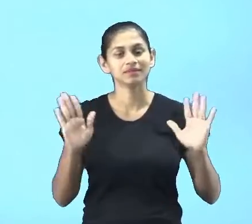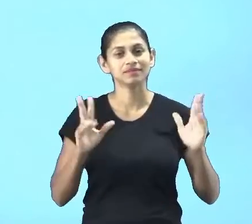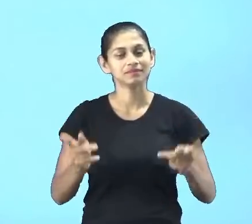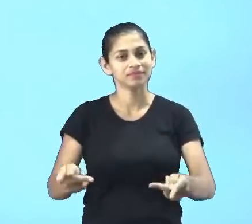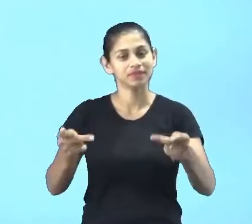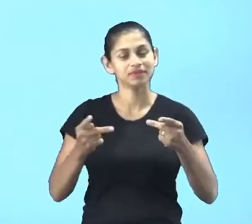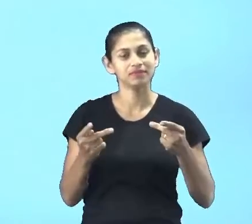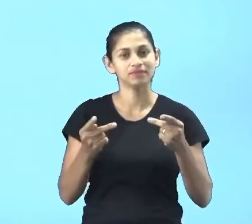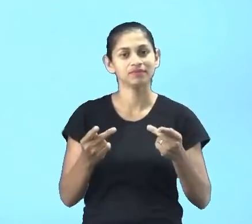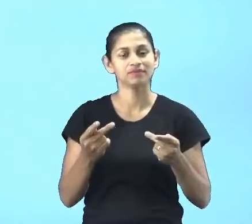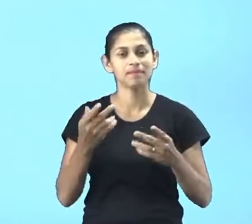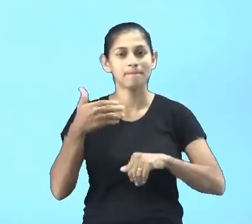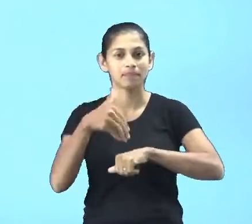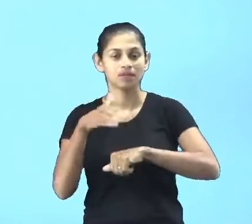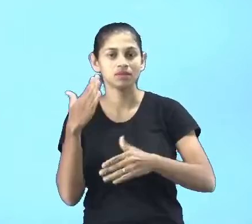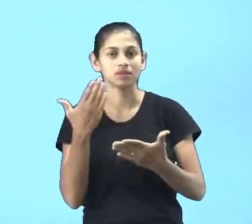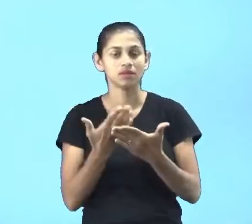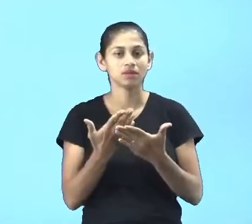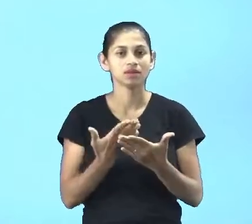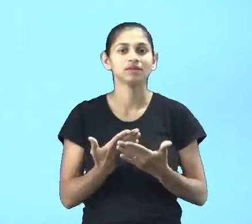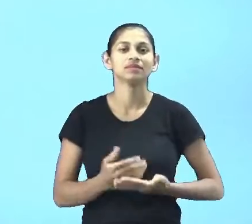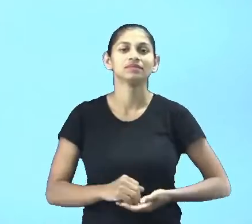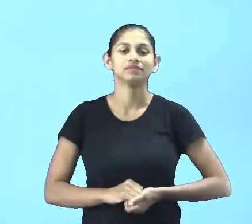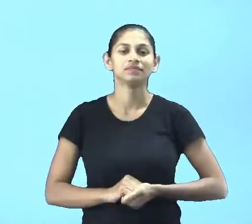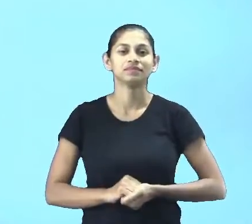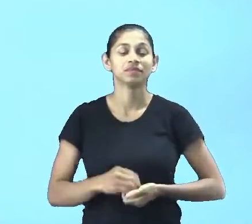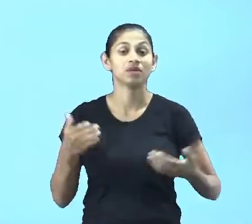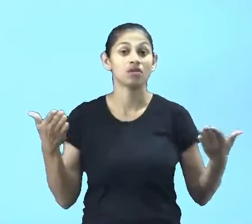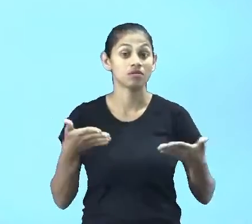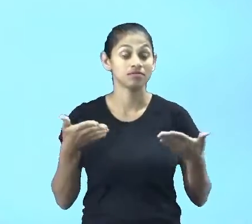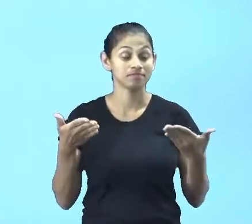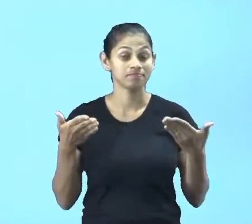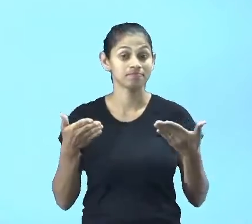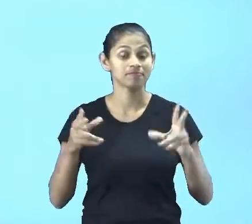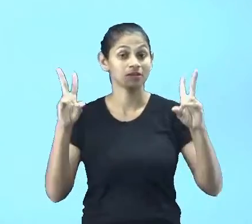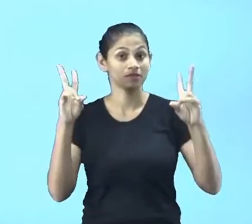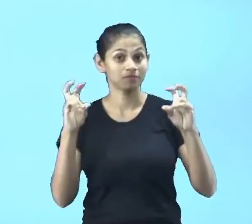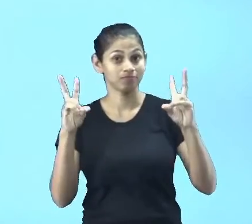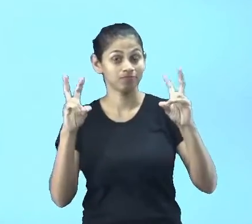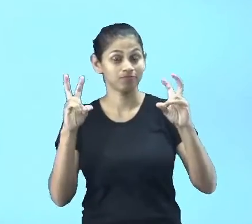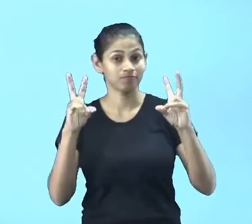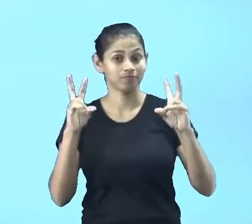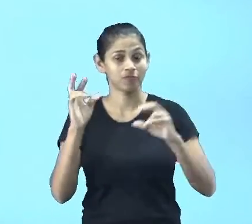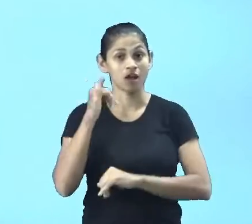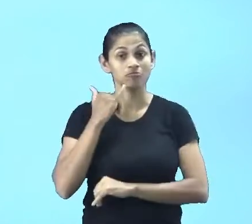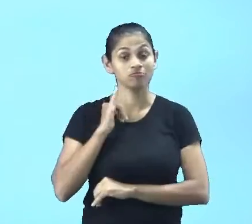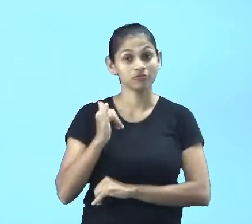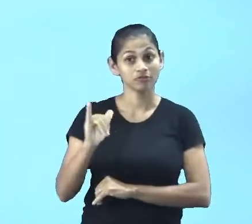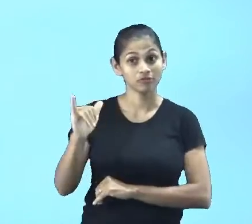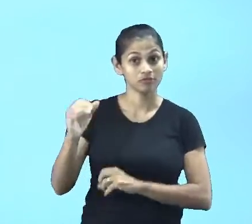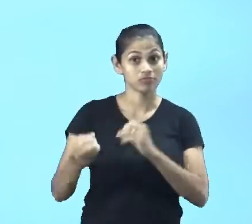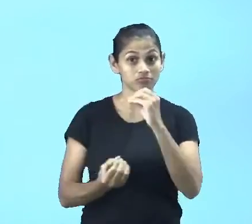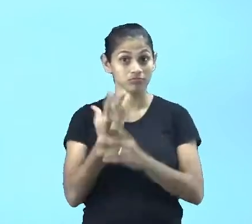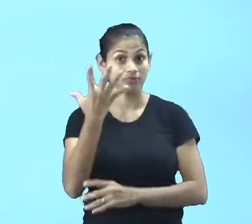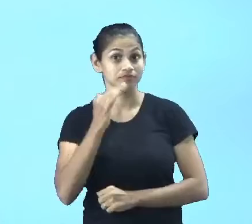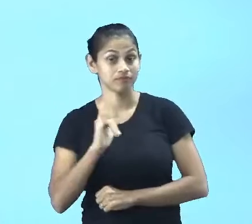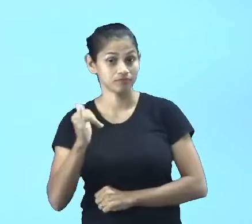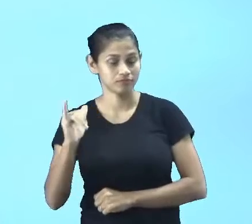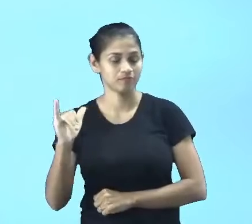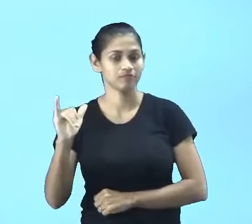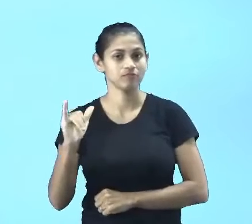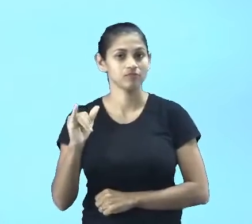Olá, sejam todos bem-vindos a mais essa aula. Hoje a gente vai falar sobre a geração de energia a partir dos